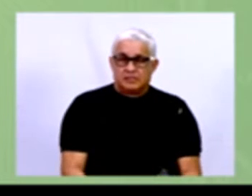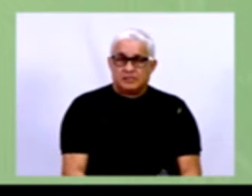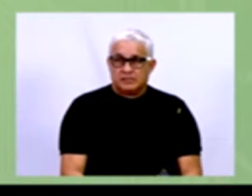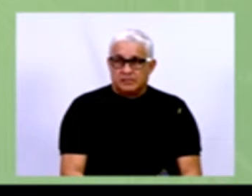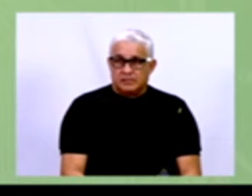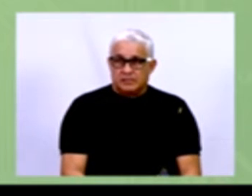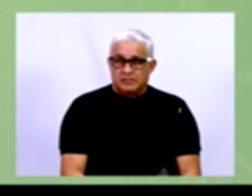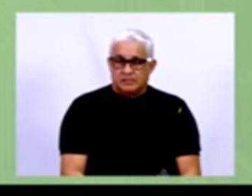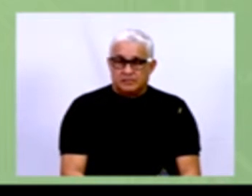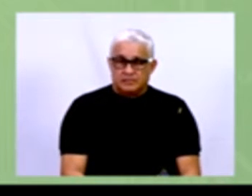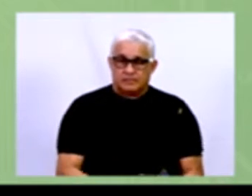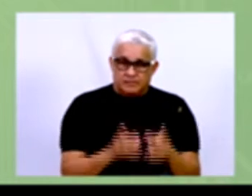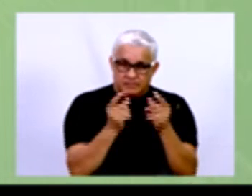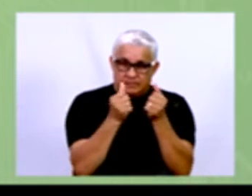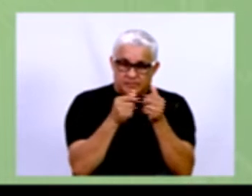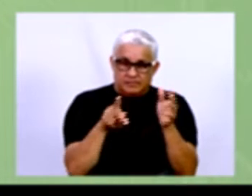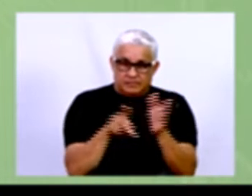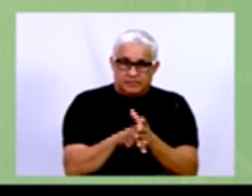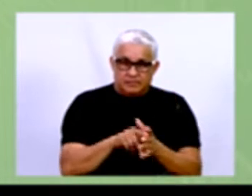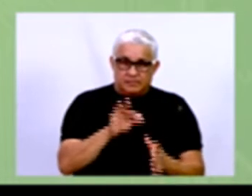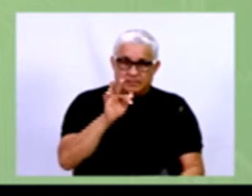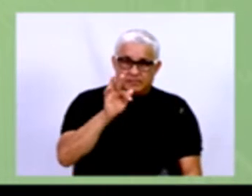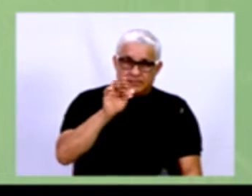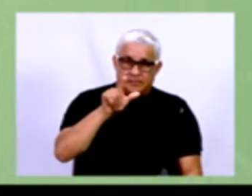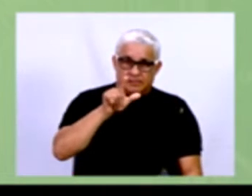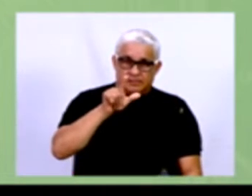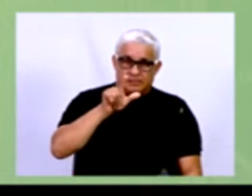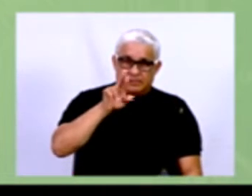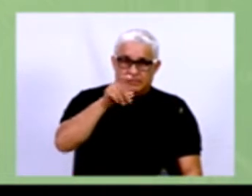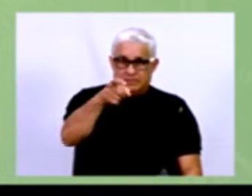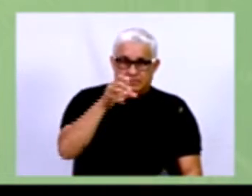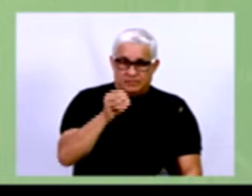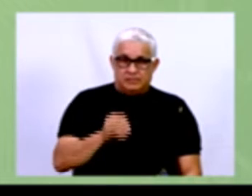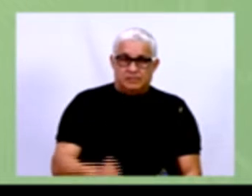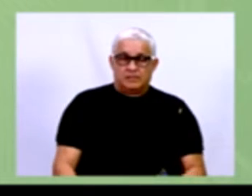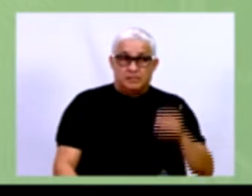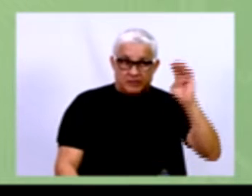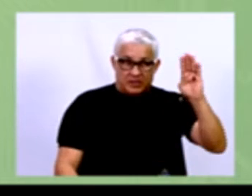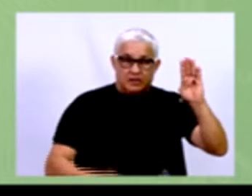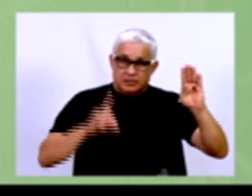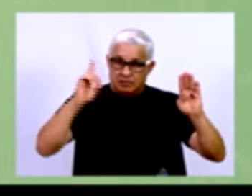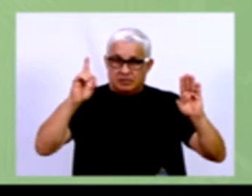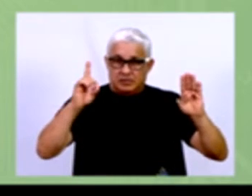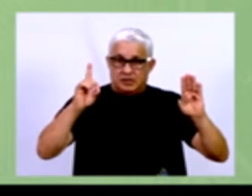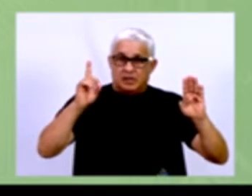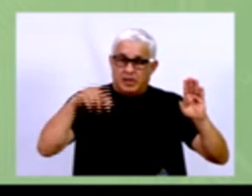Real da economia. O fluxo B e D será o fluxo monetário.